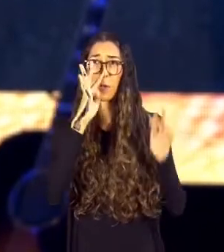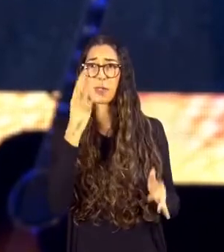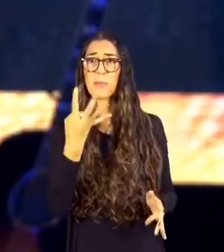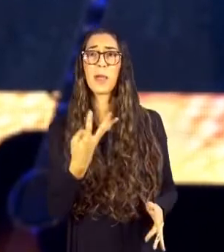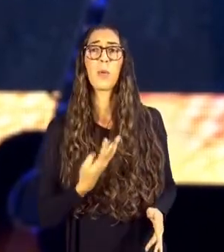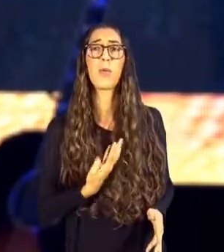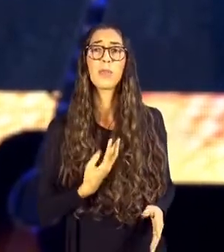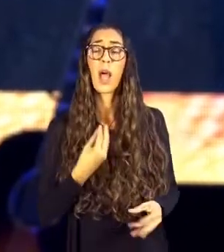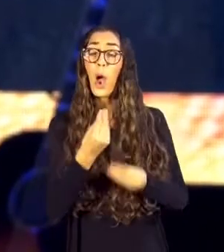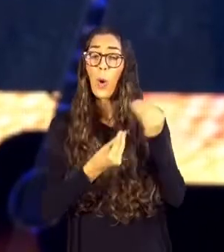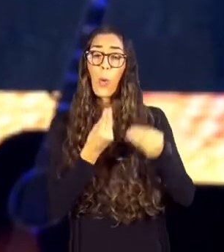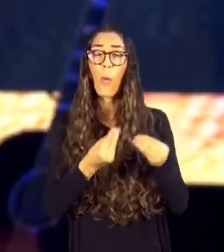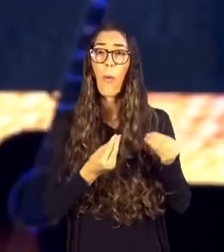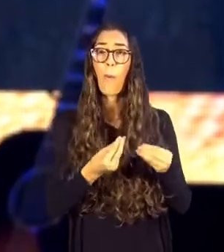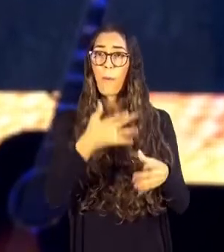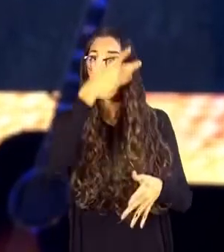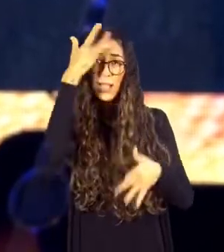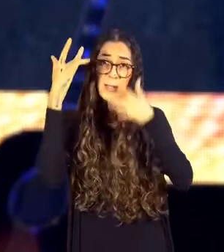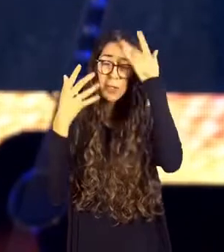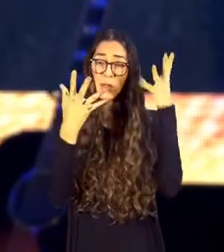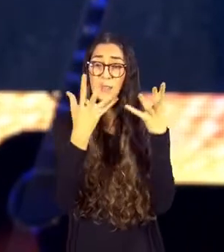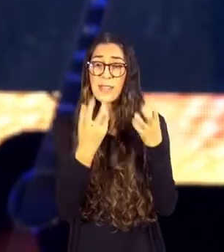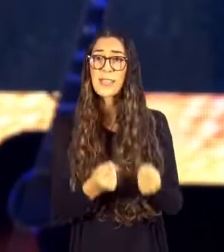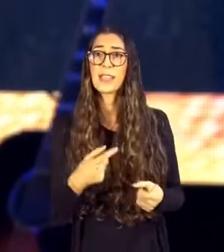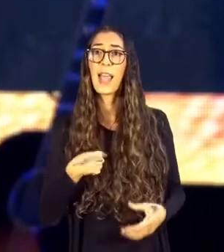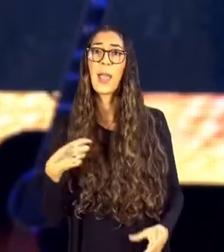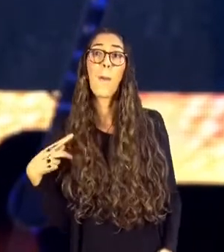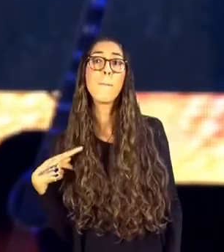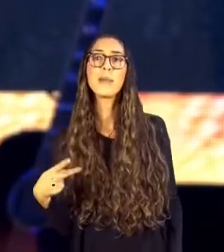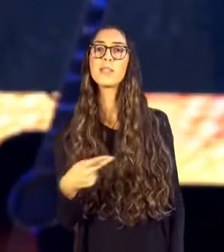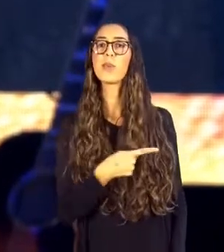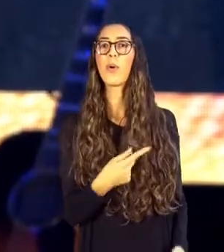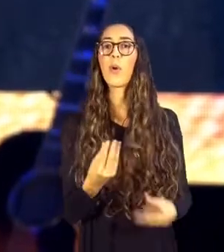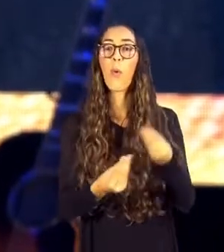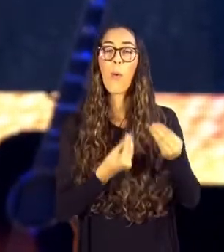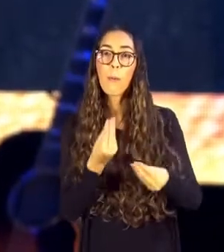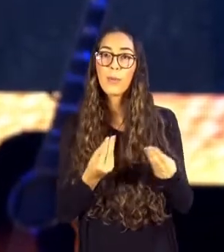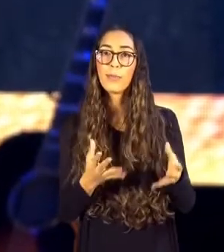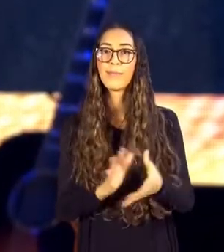Você vai, a hora que você pegar no microfone, o povo vai sair pela porta e vai embora.